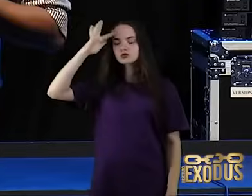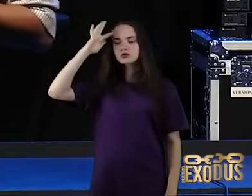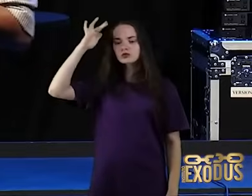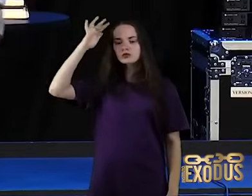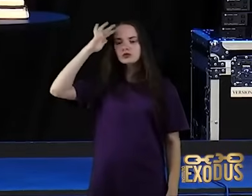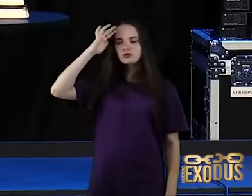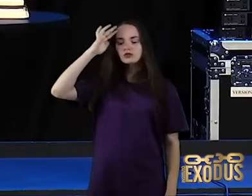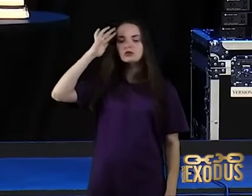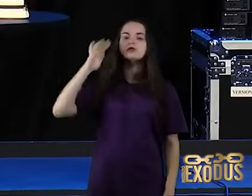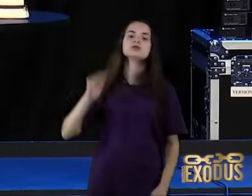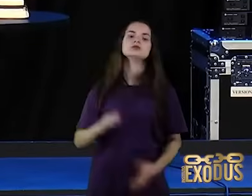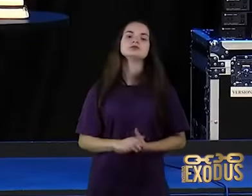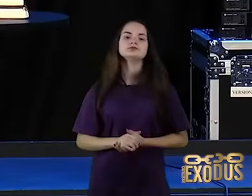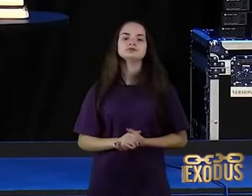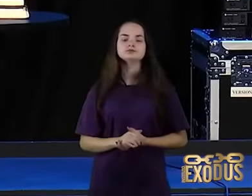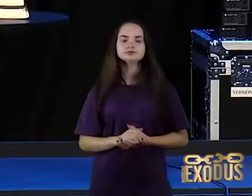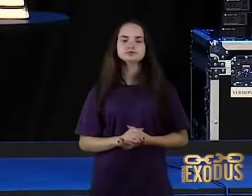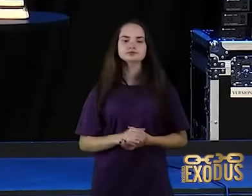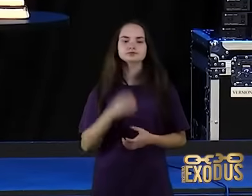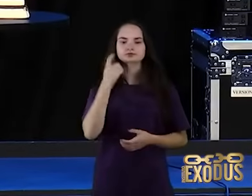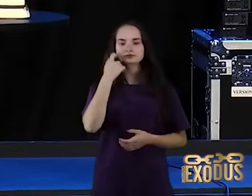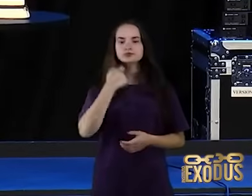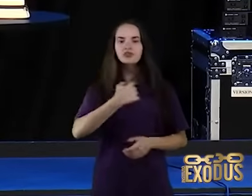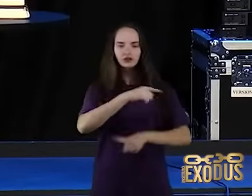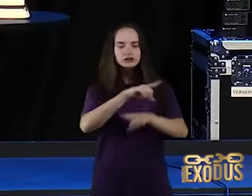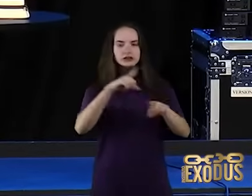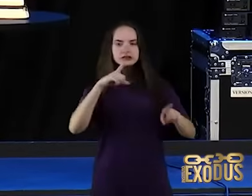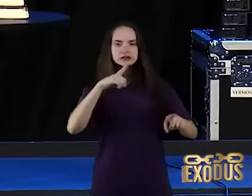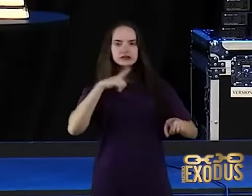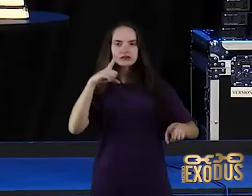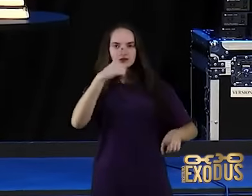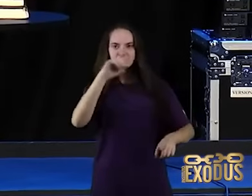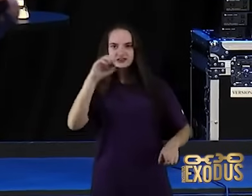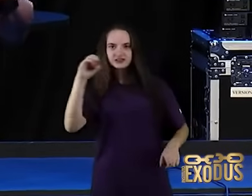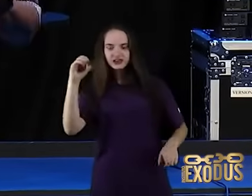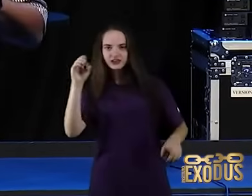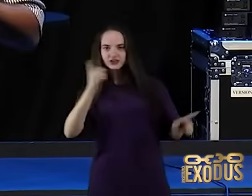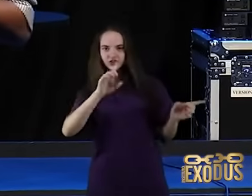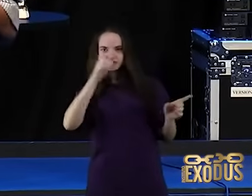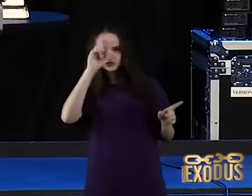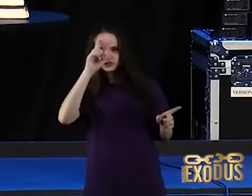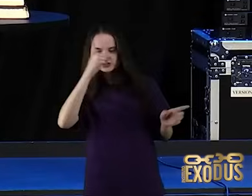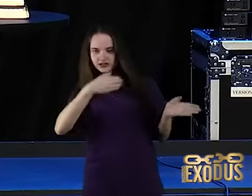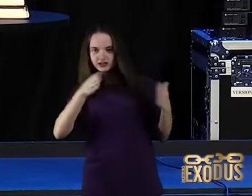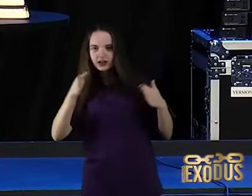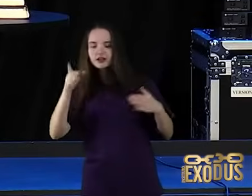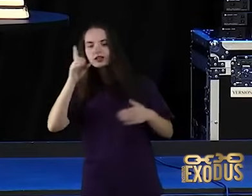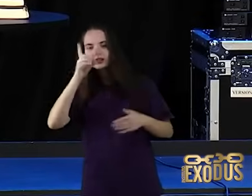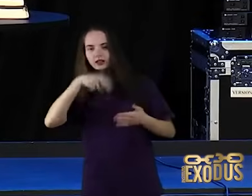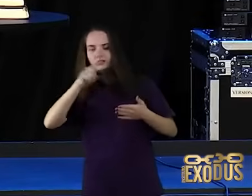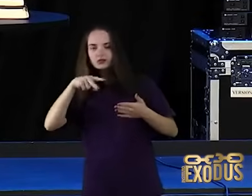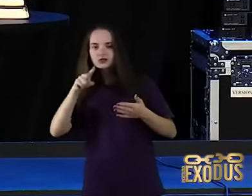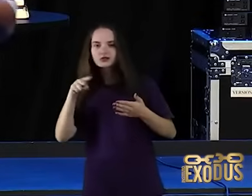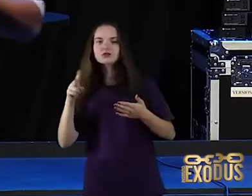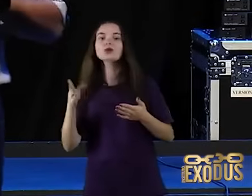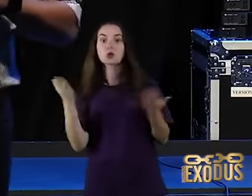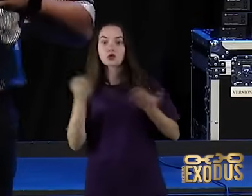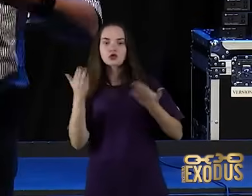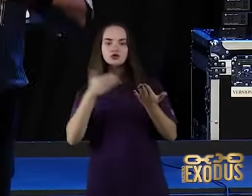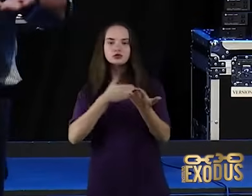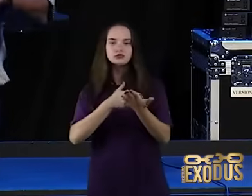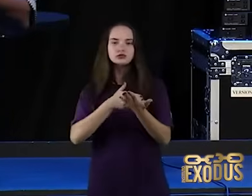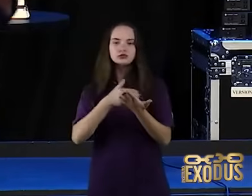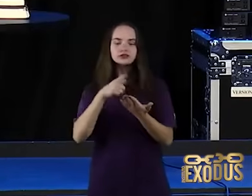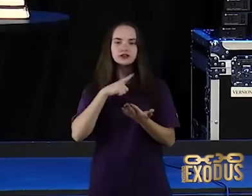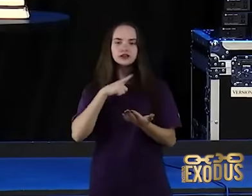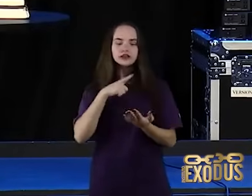dias de leitura de de bíblica 100 dias lendo a Bíblia inteira em 100 dias encontrou hoje com José e José tem um sujeito